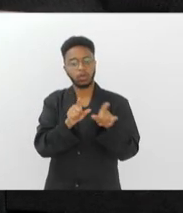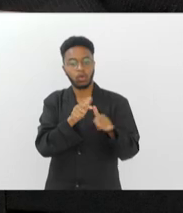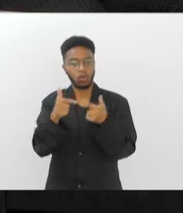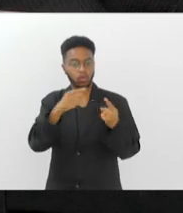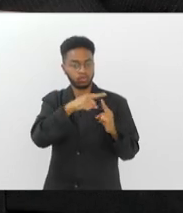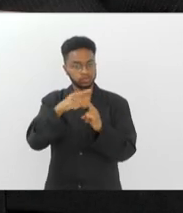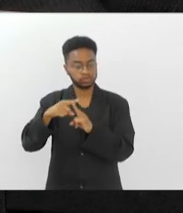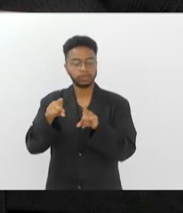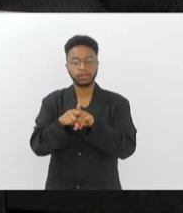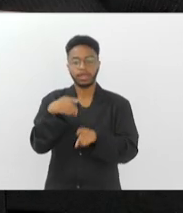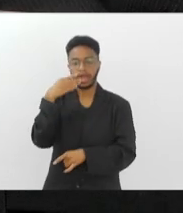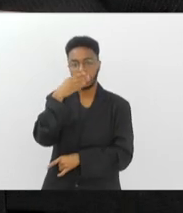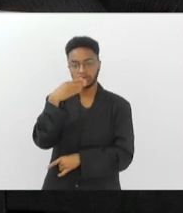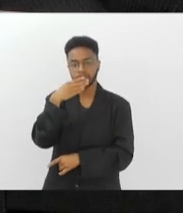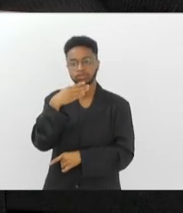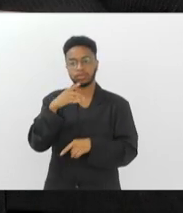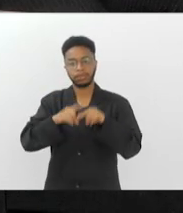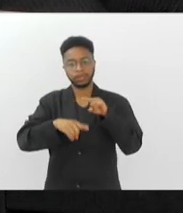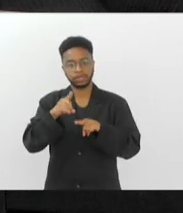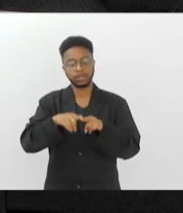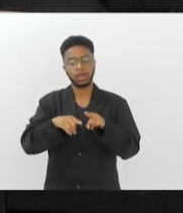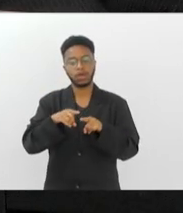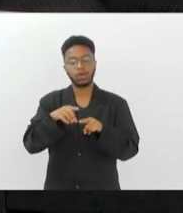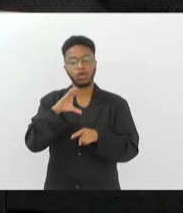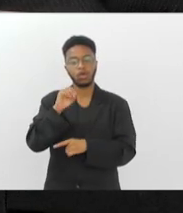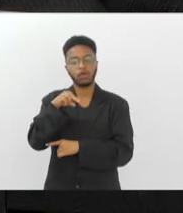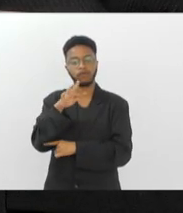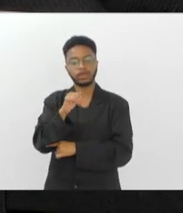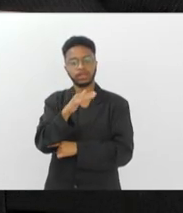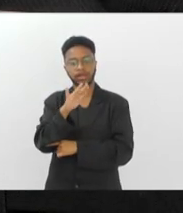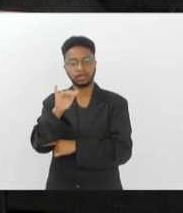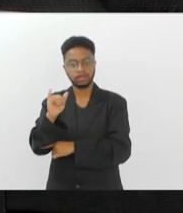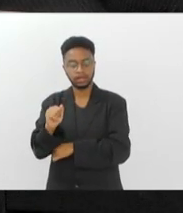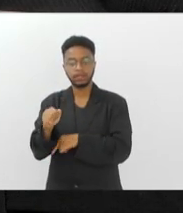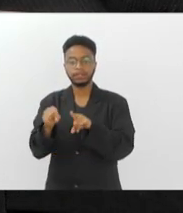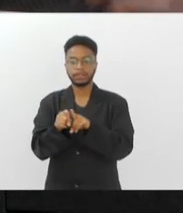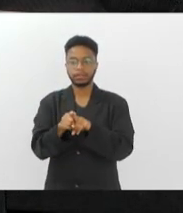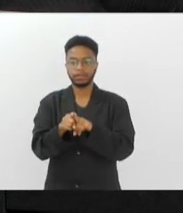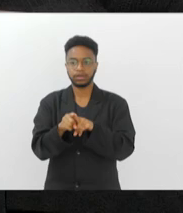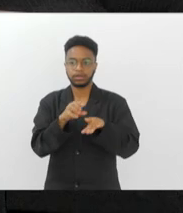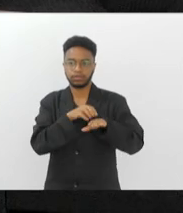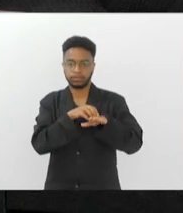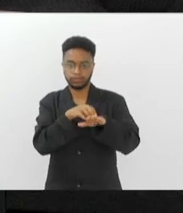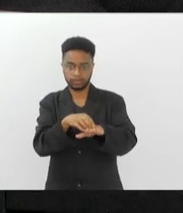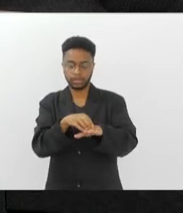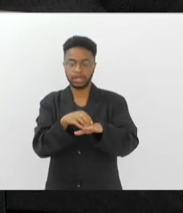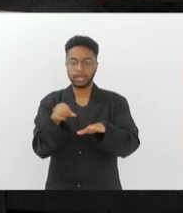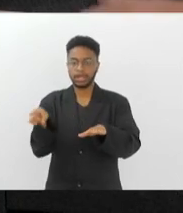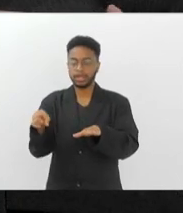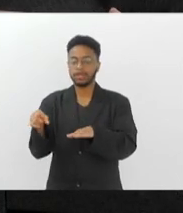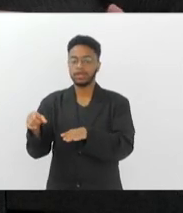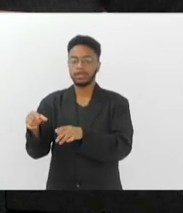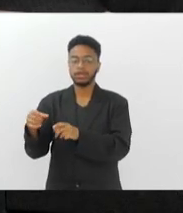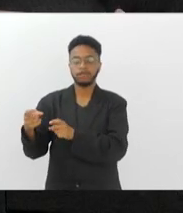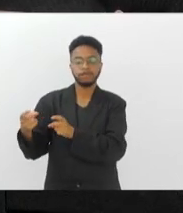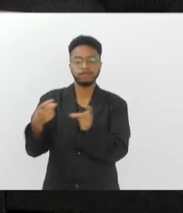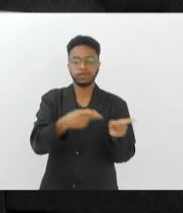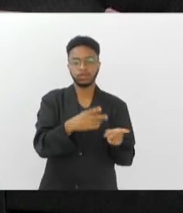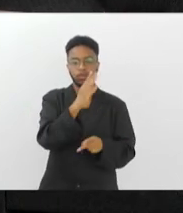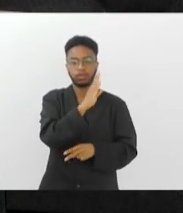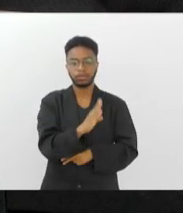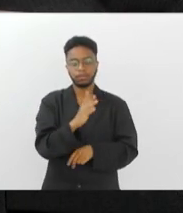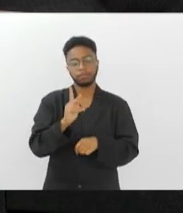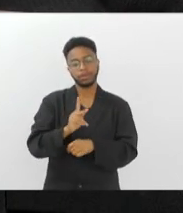açúcar e produtos de confeitaria e veículos rodoviários, enquanto Angola exportou para o Brasil petróleo